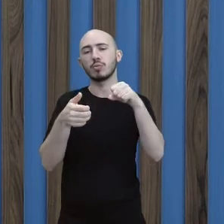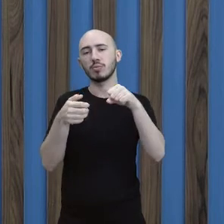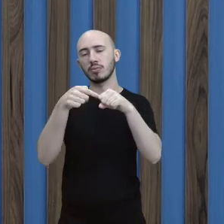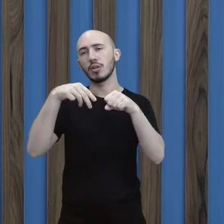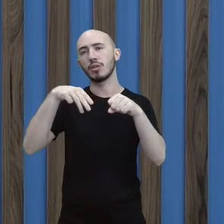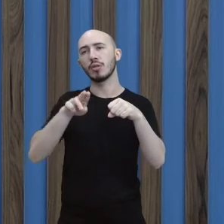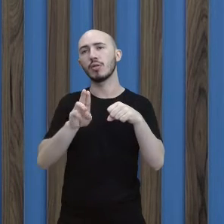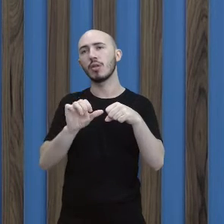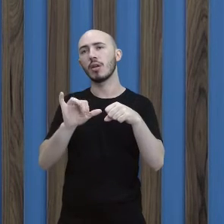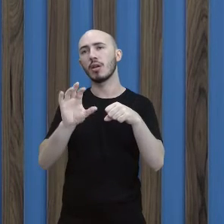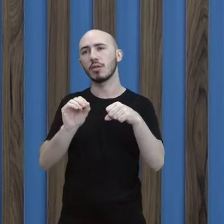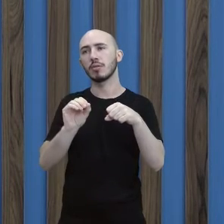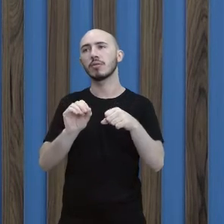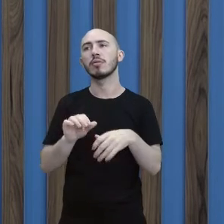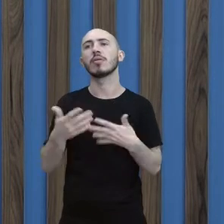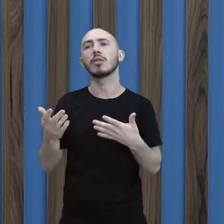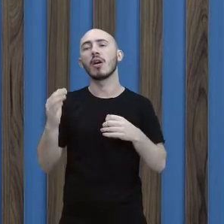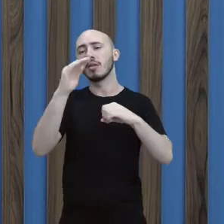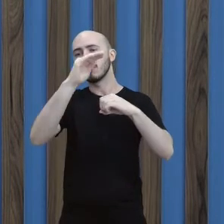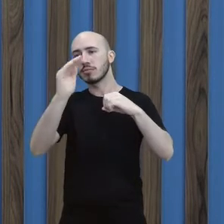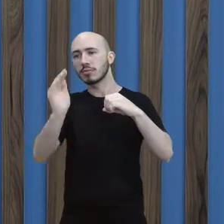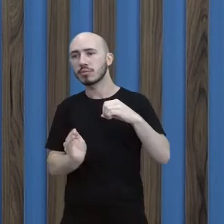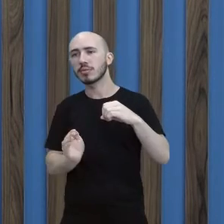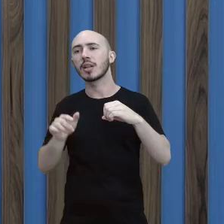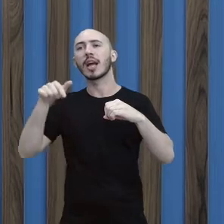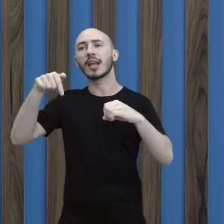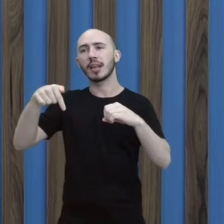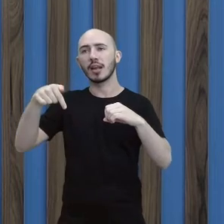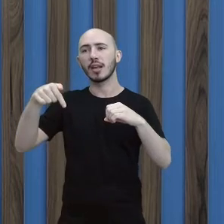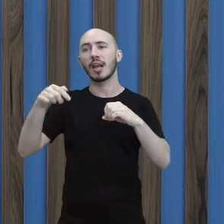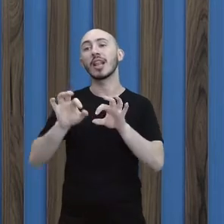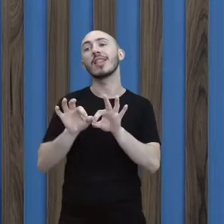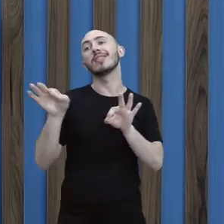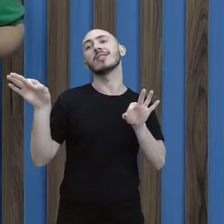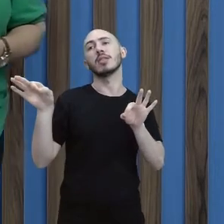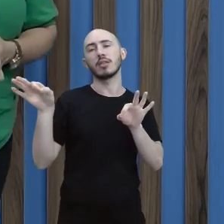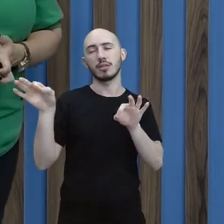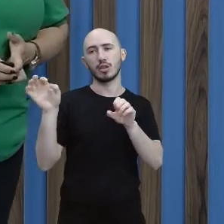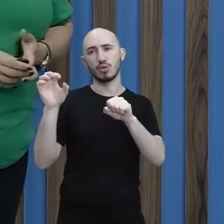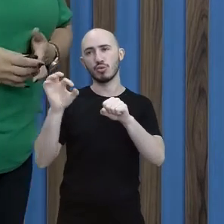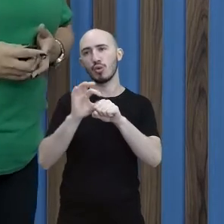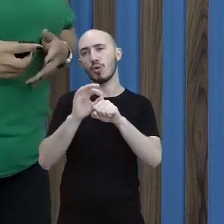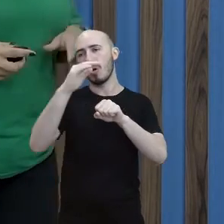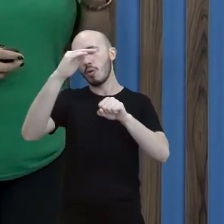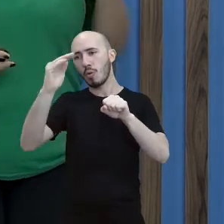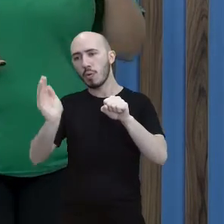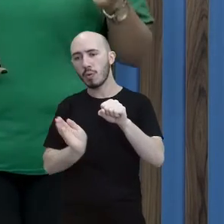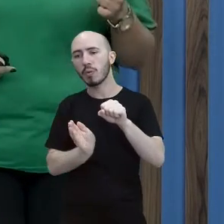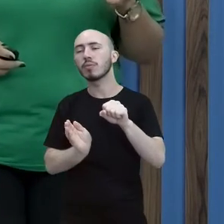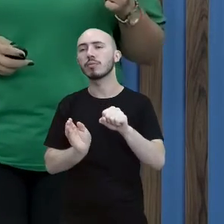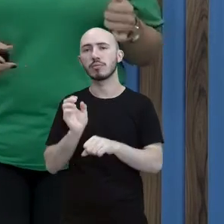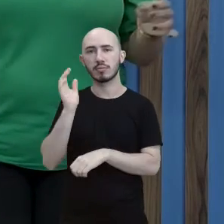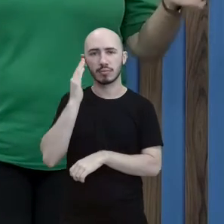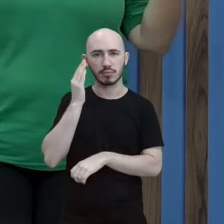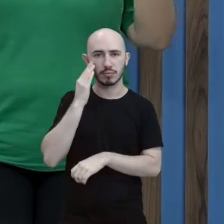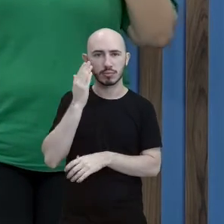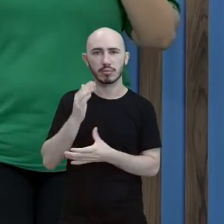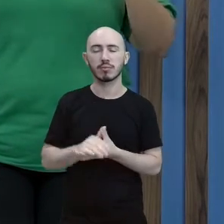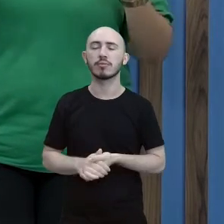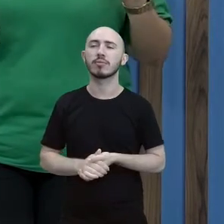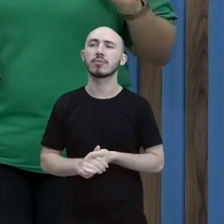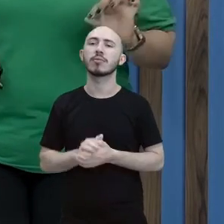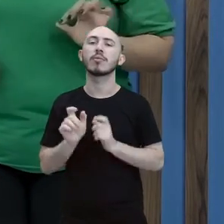E a camada Q, que é a 7ª, seria a mais distante do núcleo. Beleza? Quanto